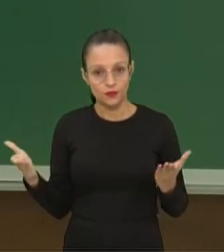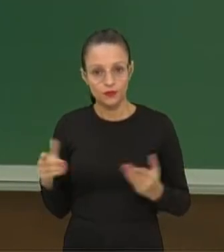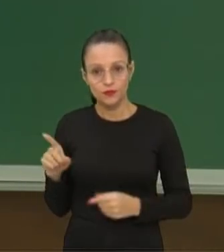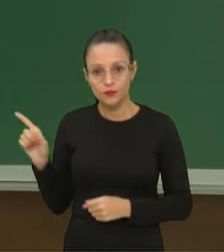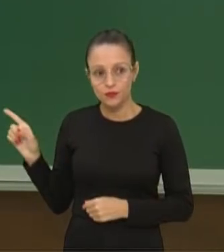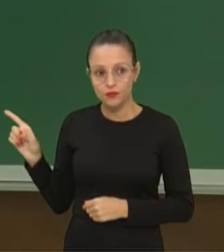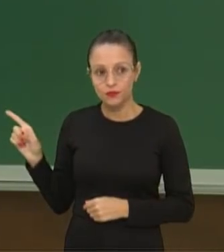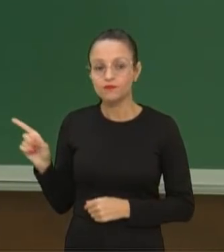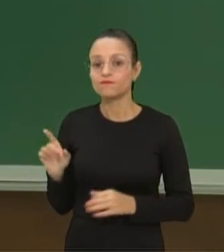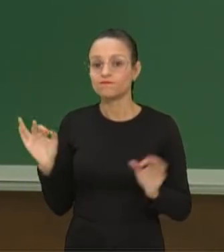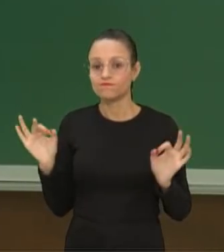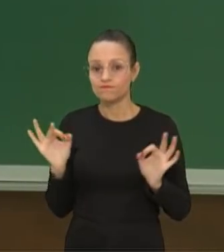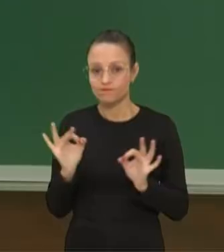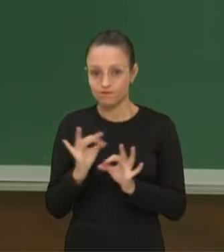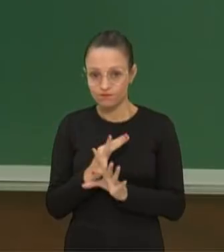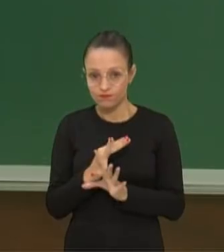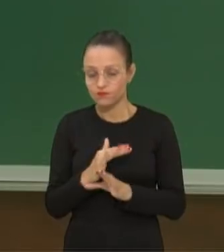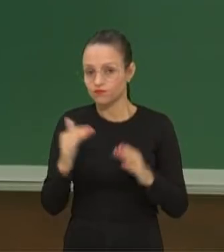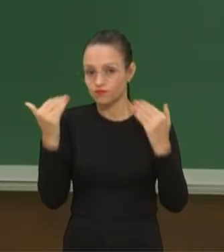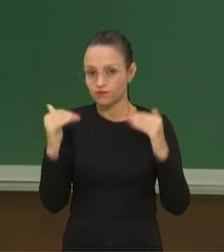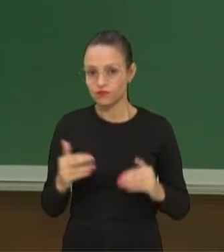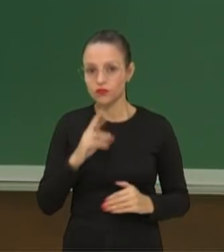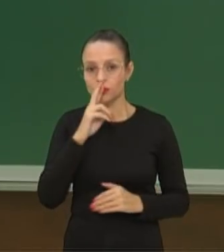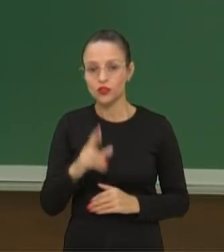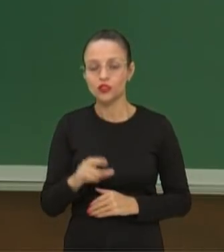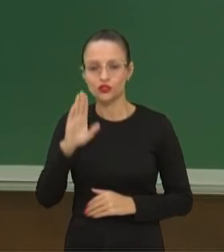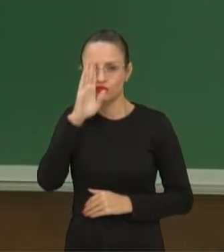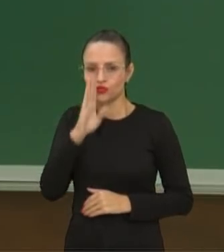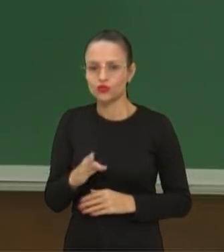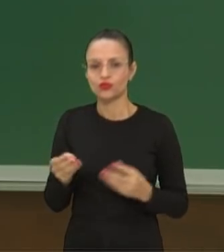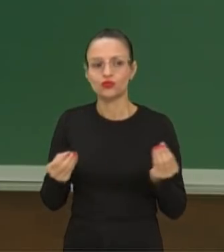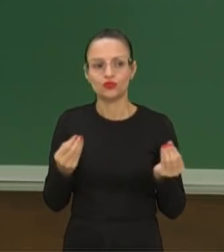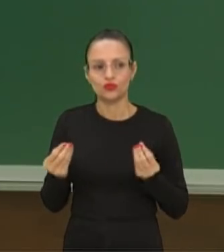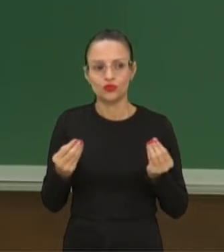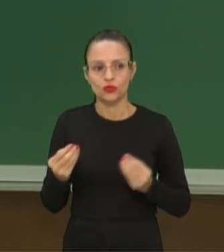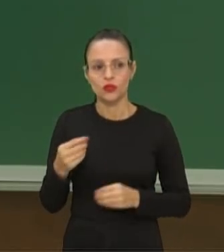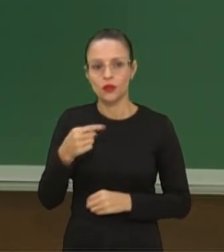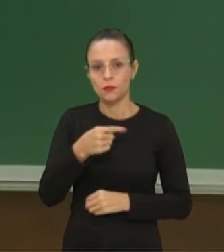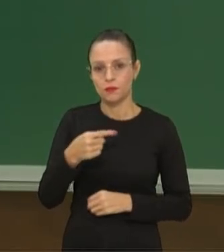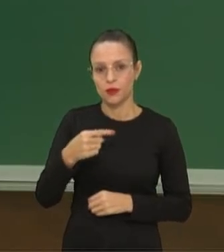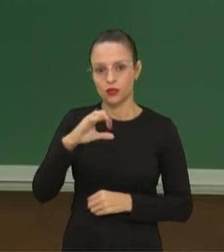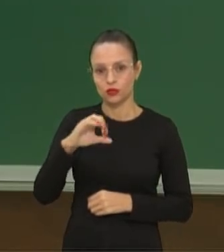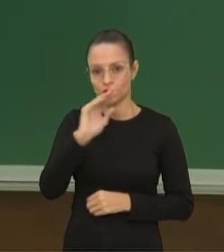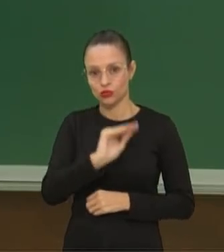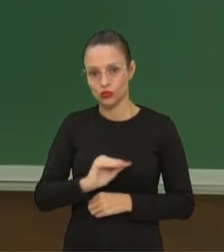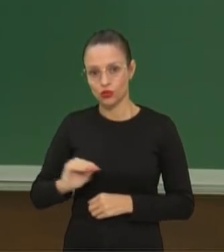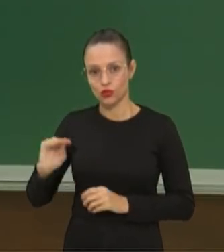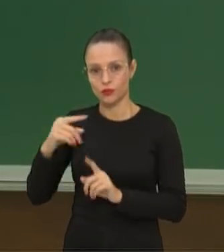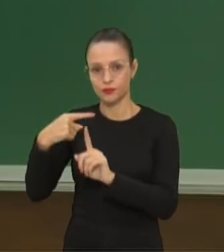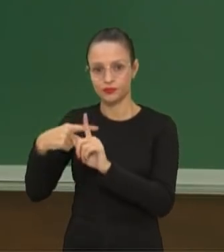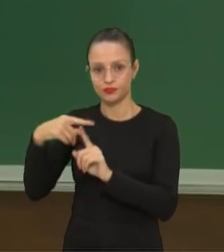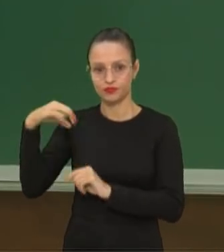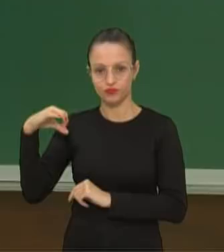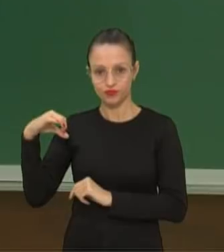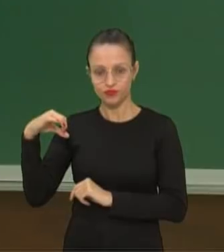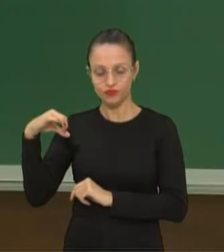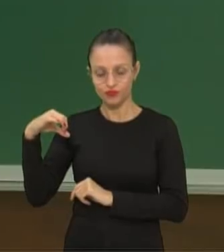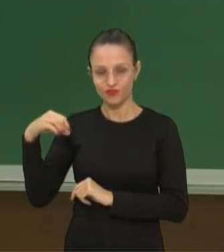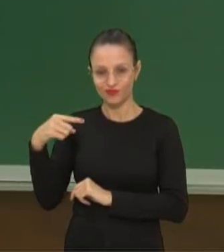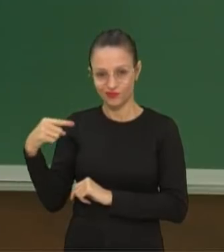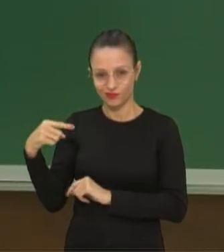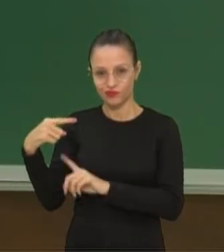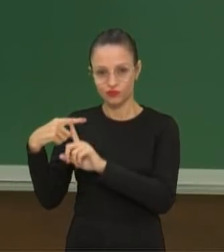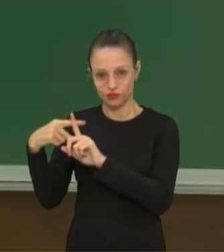ali, cheguei nesse passo da equação, é só resolver direto. Como é que eu resolvo? Menos 9 vem para o outro lado mais 9, está subtraindo,